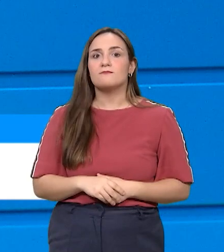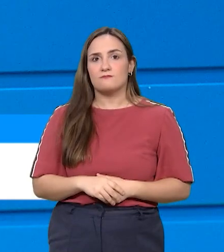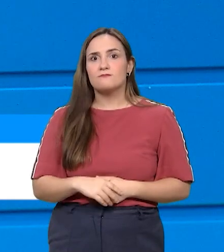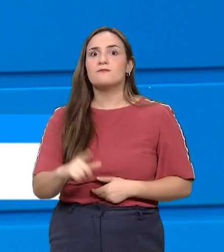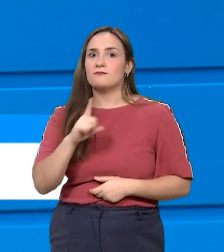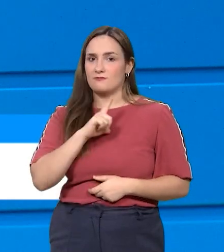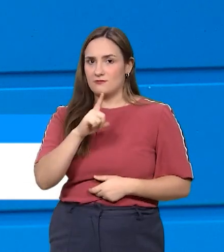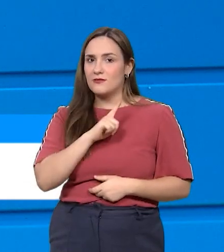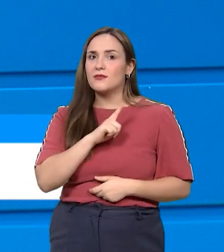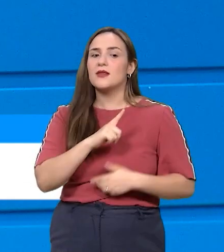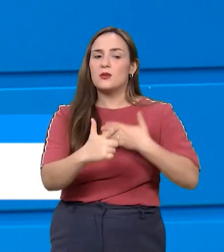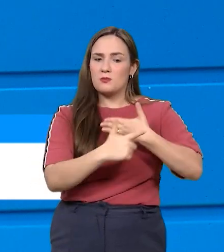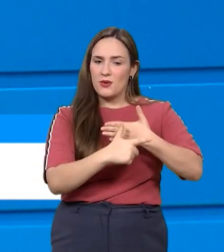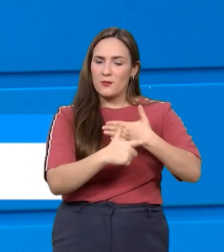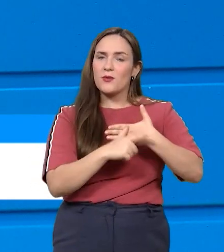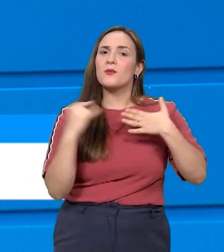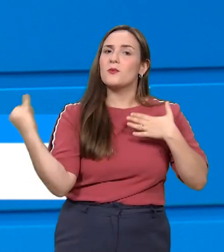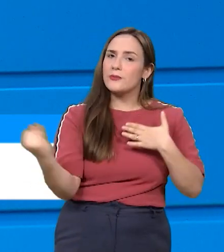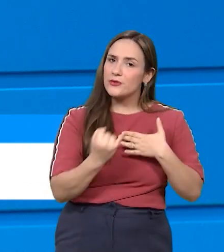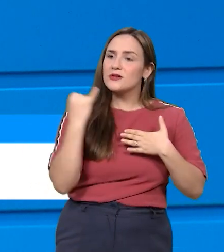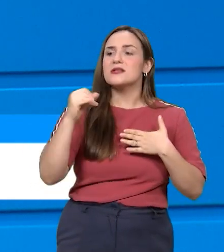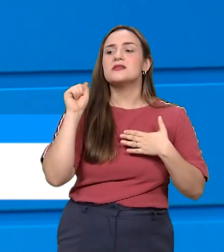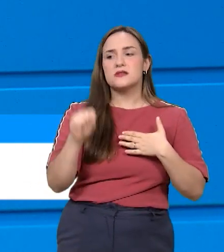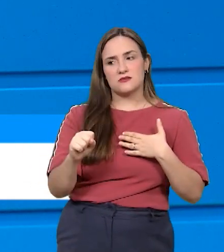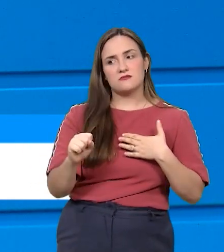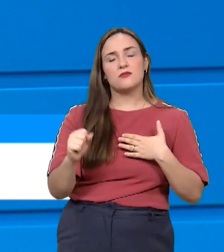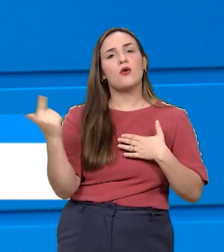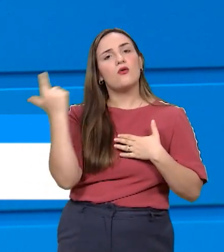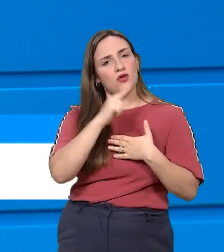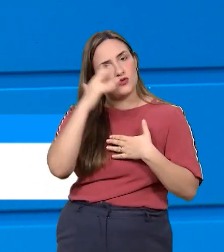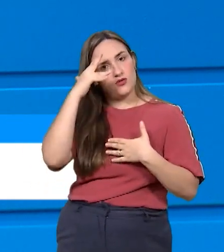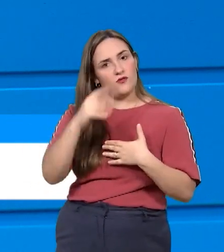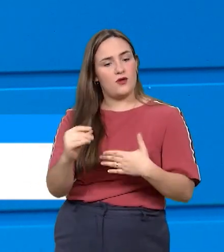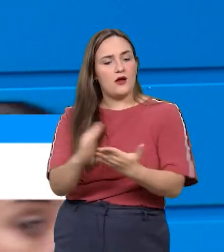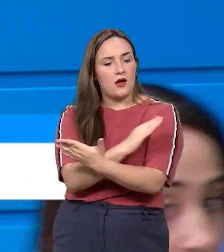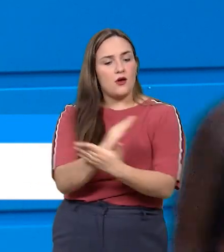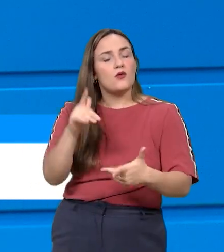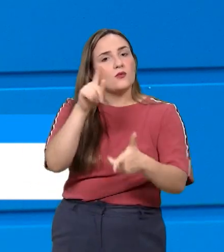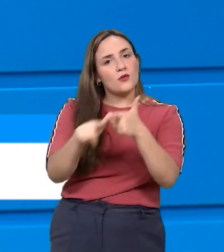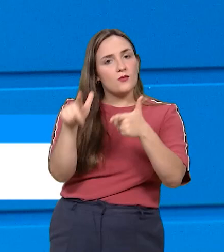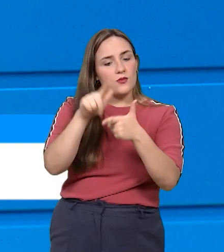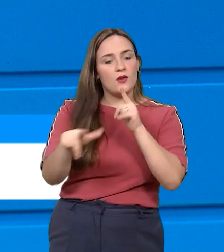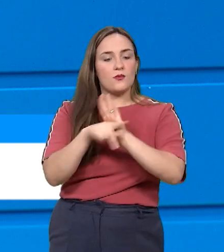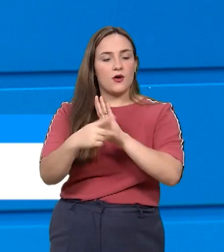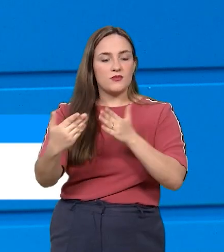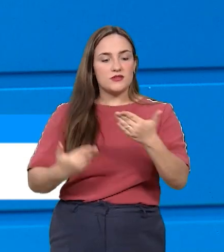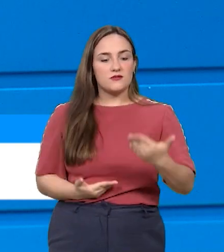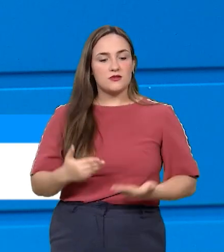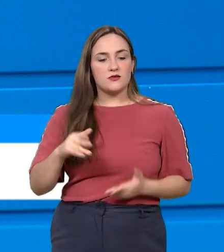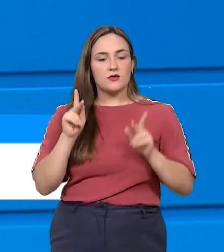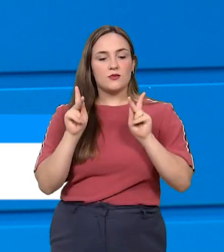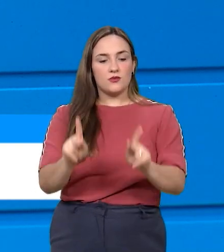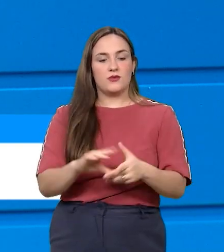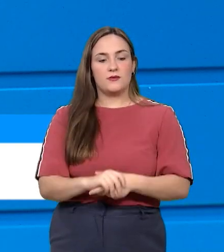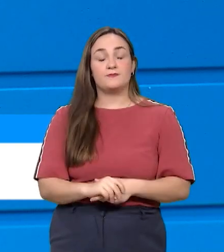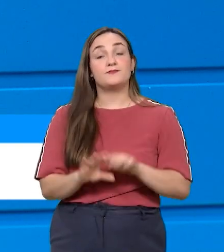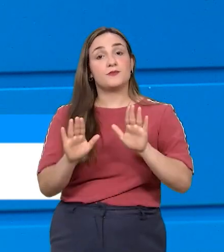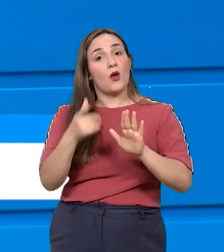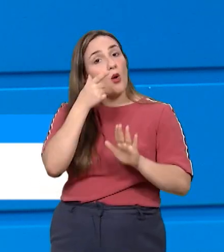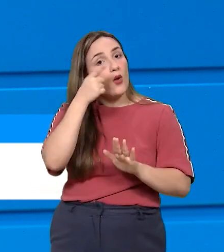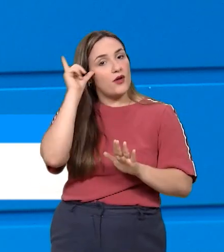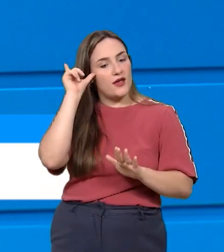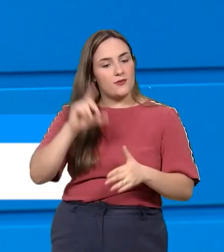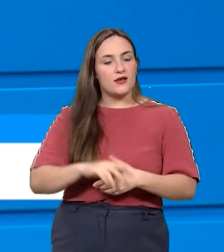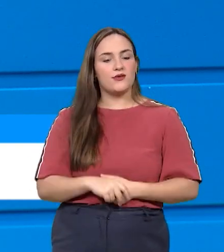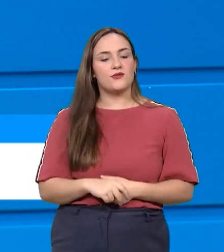papel preponderante para que a gente resolvesse, em parte, os problemas hoje vividos pelo servidor público.